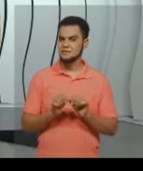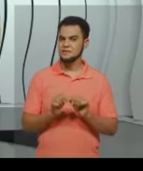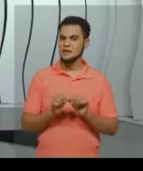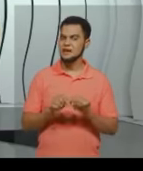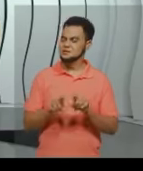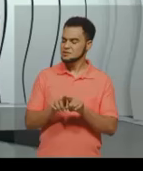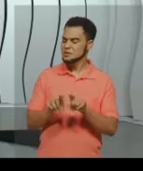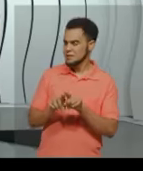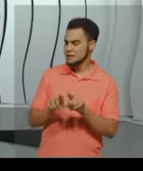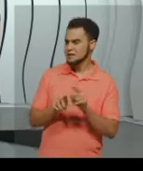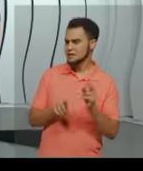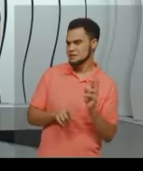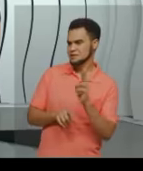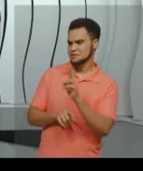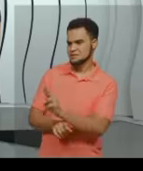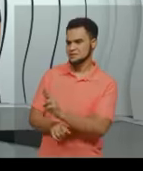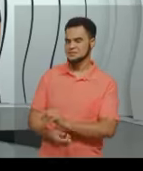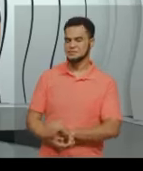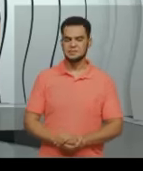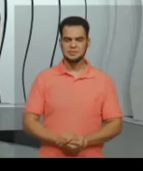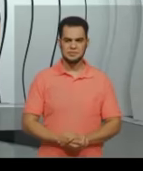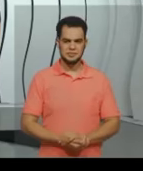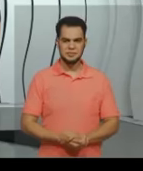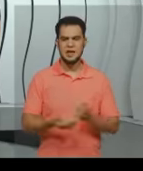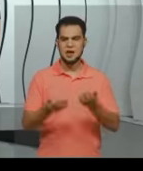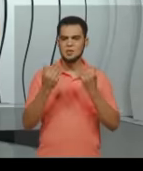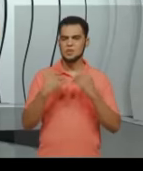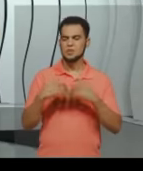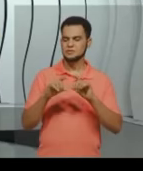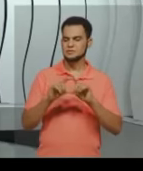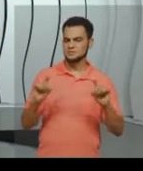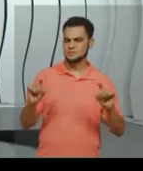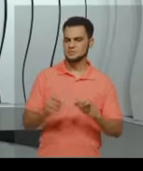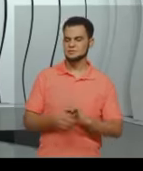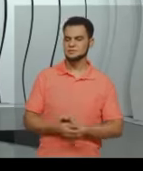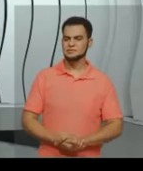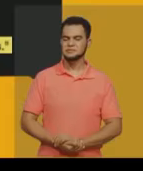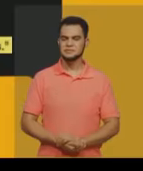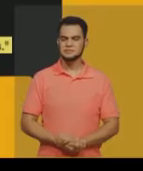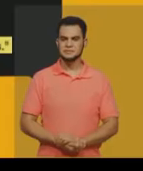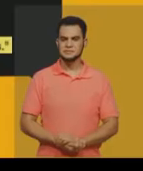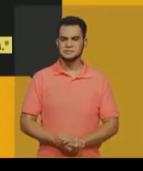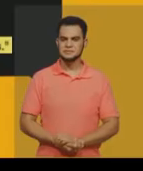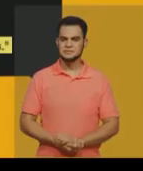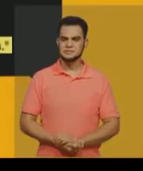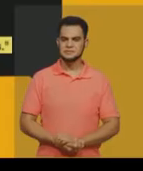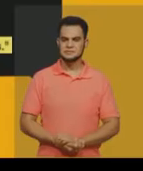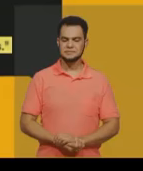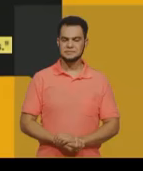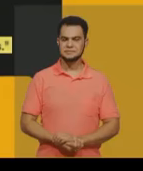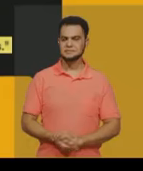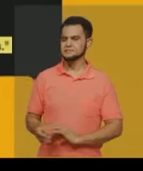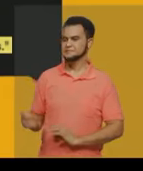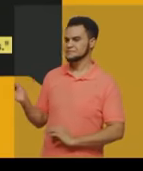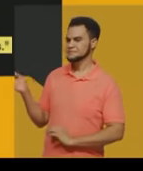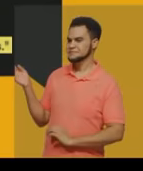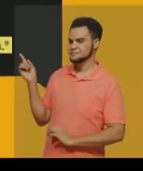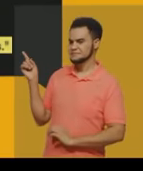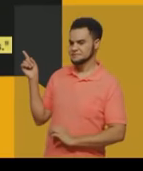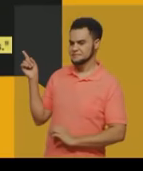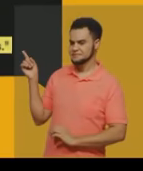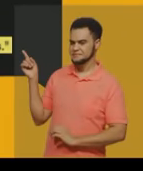menino. Eu faço aquilo também. Vamos ver o outro verso. The little boy whispered. Whispered